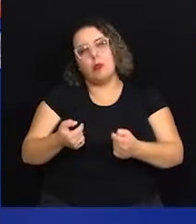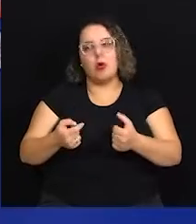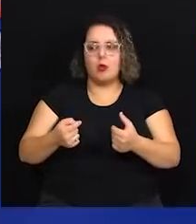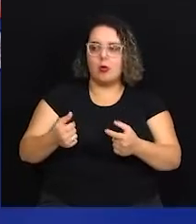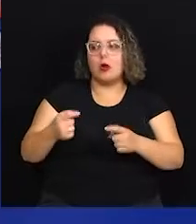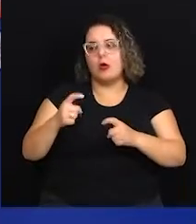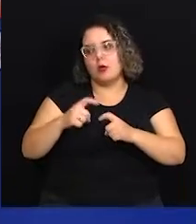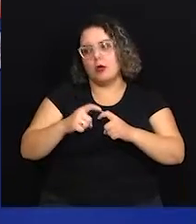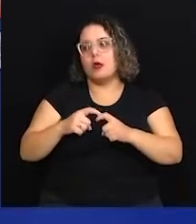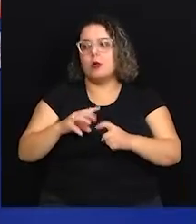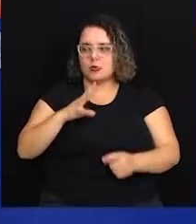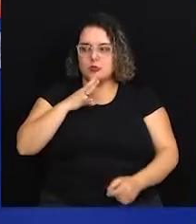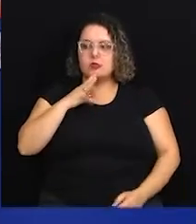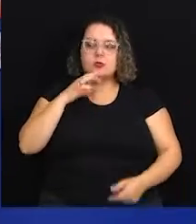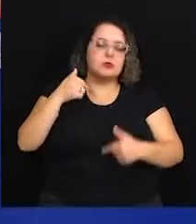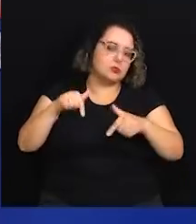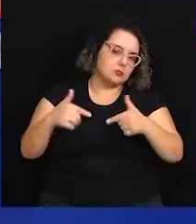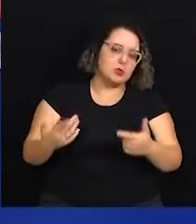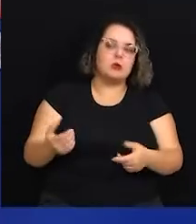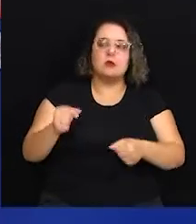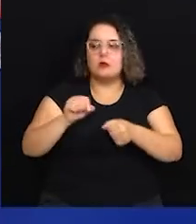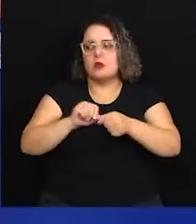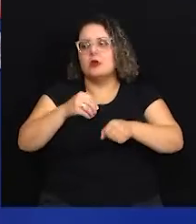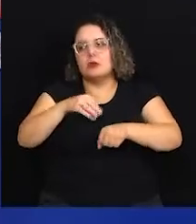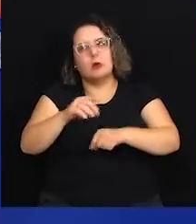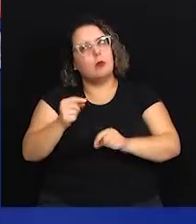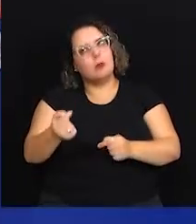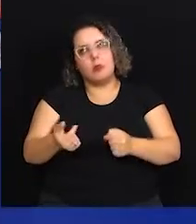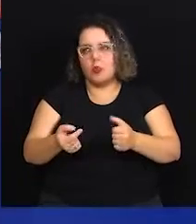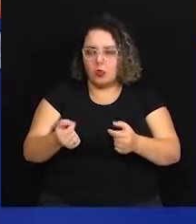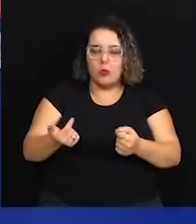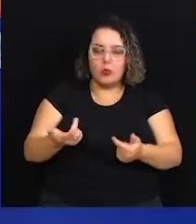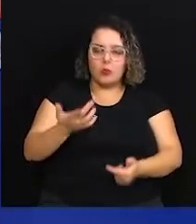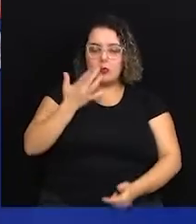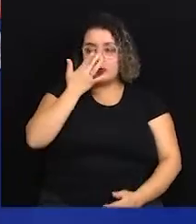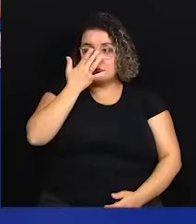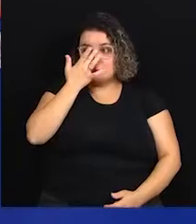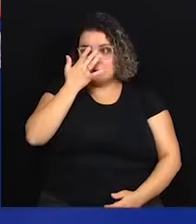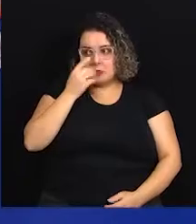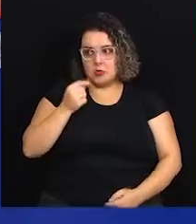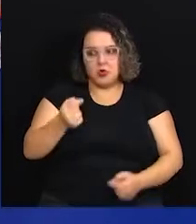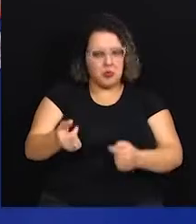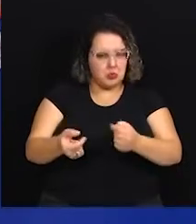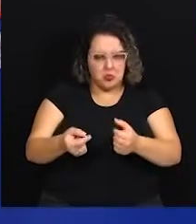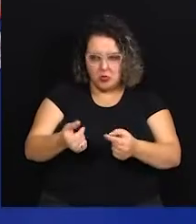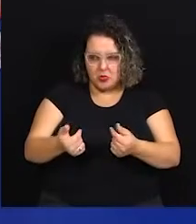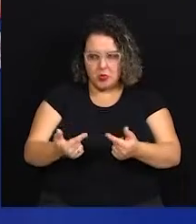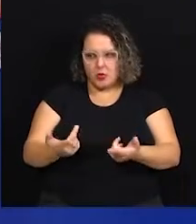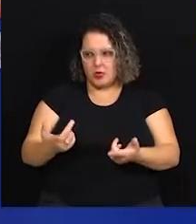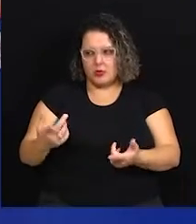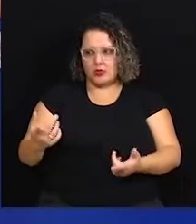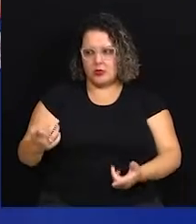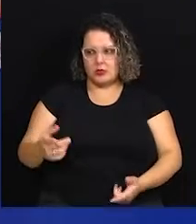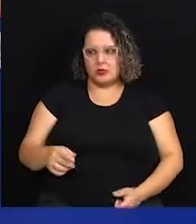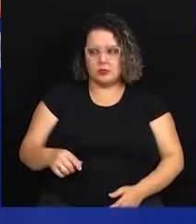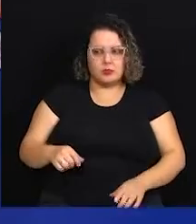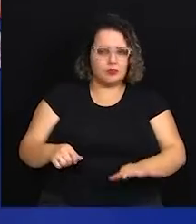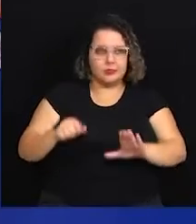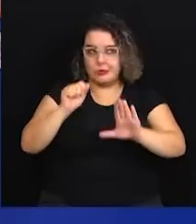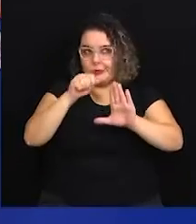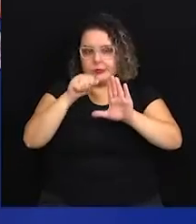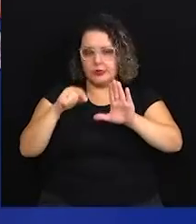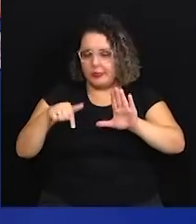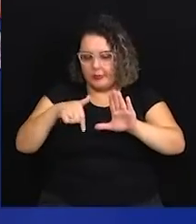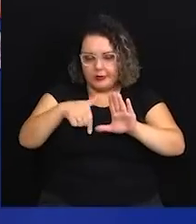médico também que já conhece o nosso trabalho faz o encaminhamento. E pouquíssimo também de demanda espontânea, né? De bater ali na